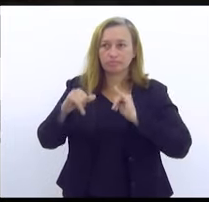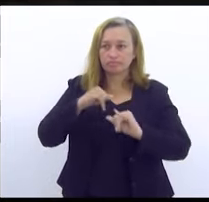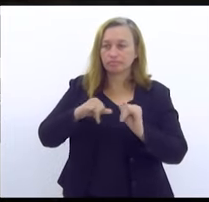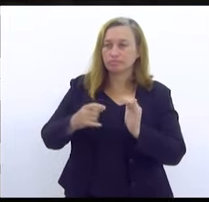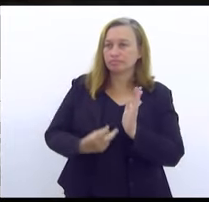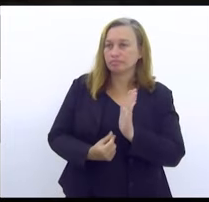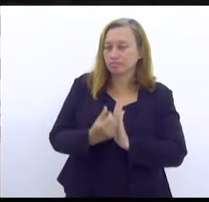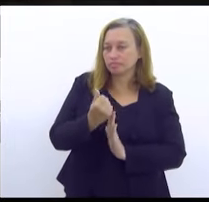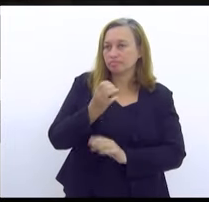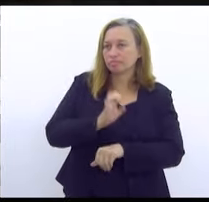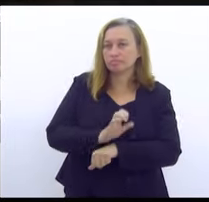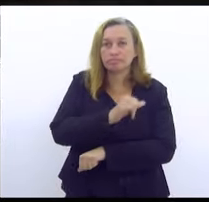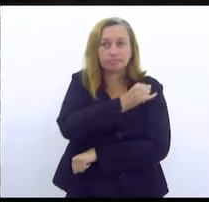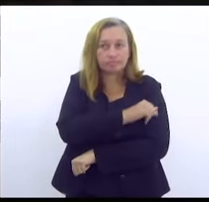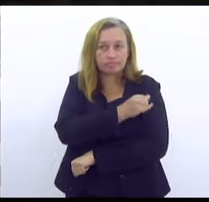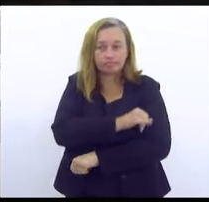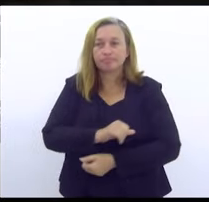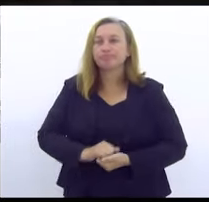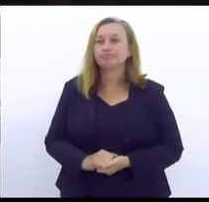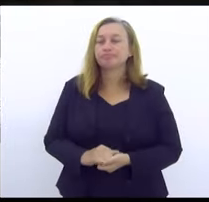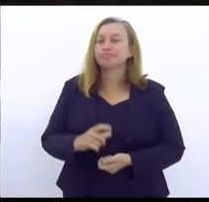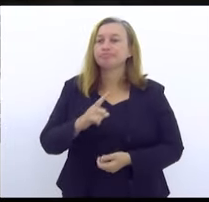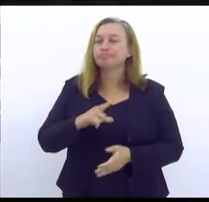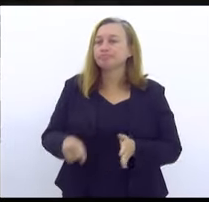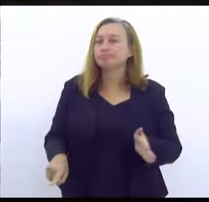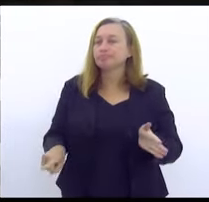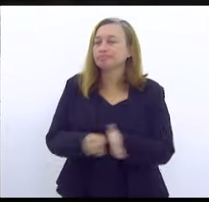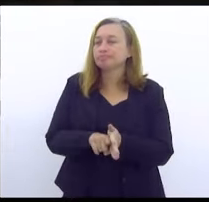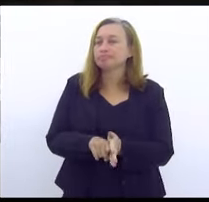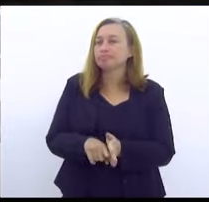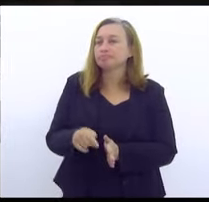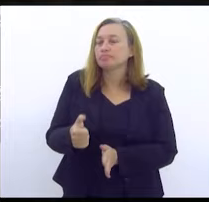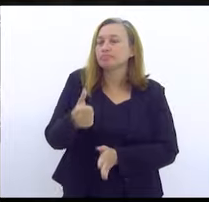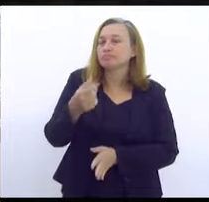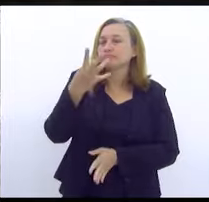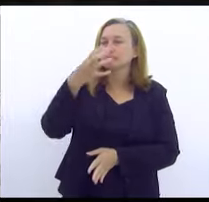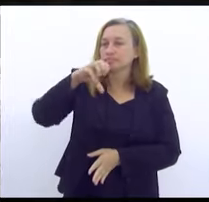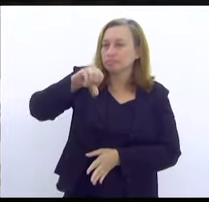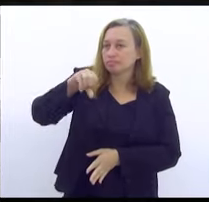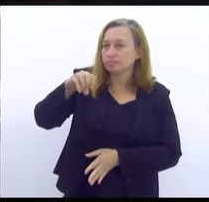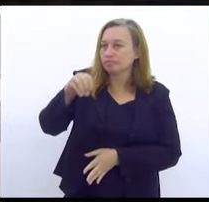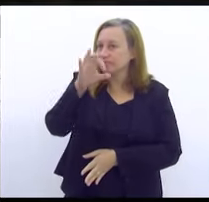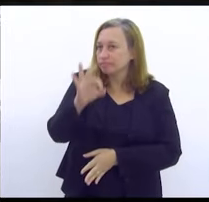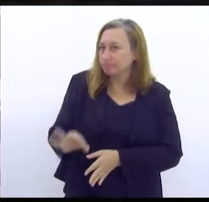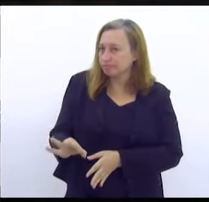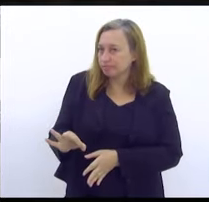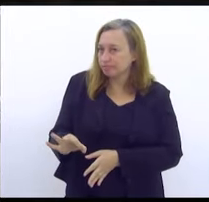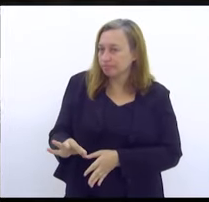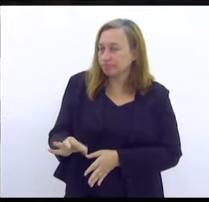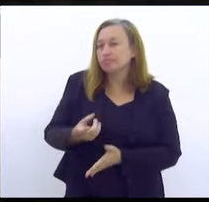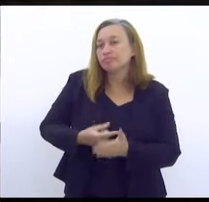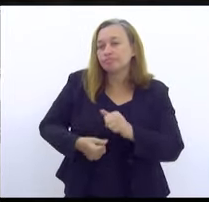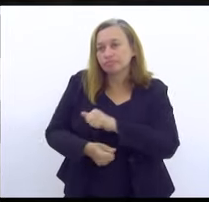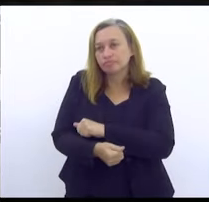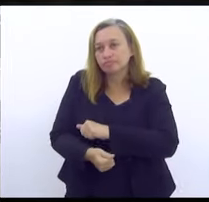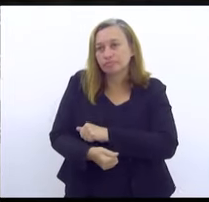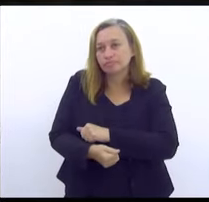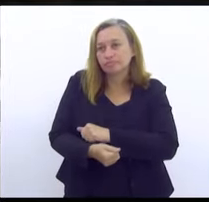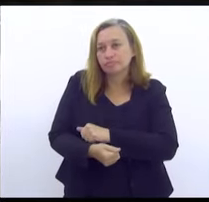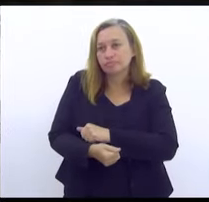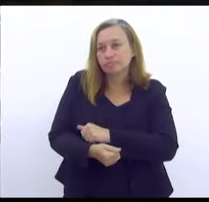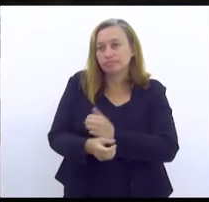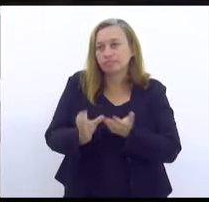orçamento do Estado do Rio de Janeiro? A gente teve uma redução de quase 90% dos investimentos que deveriam ser